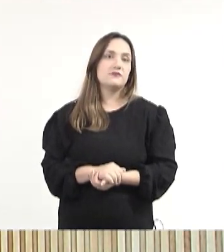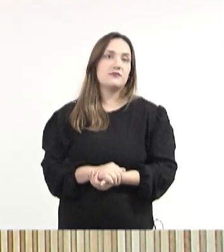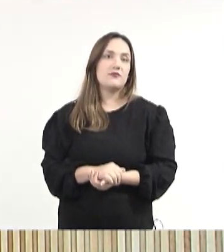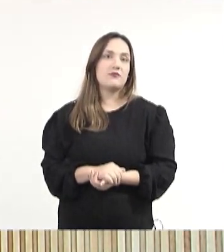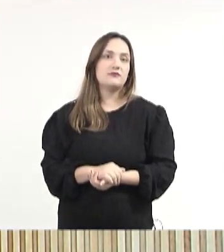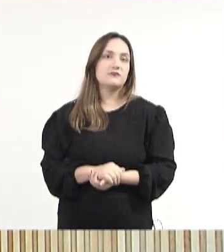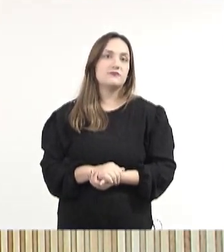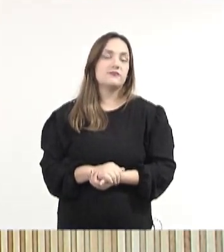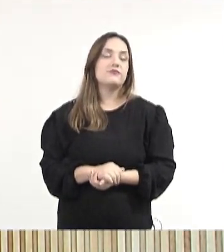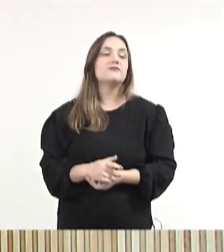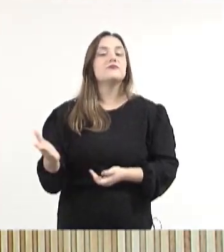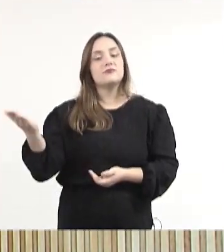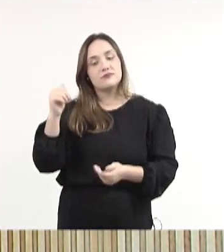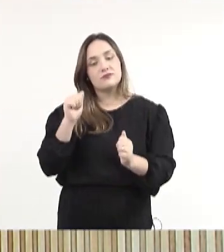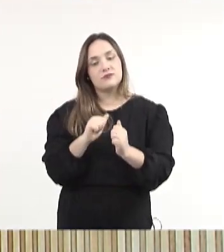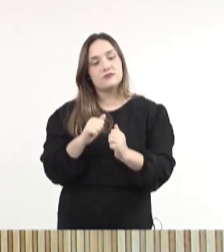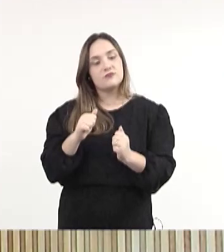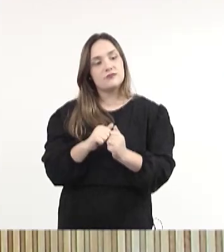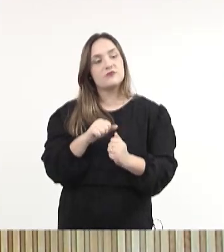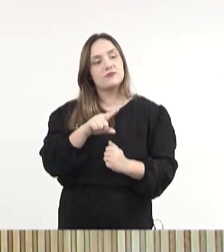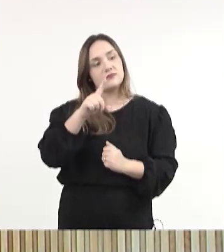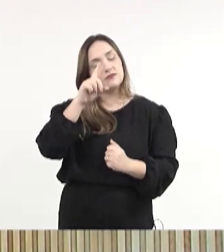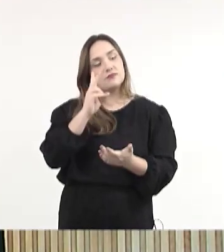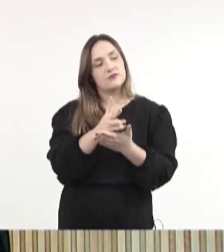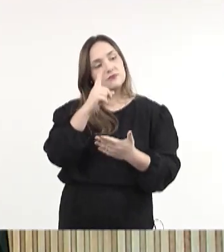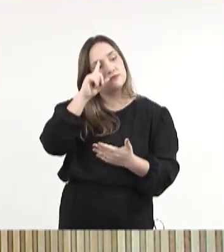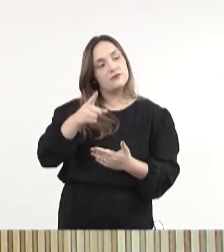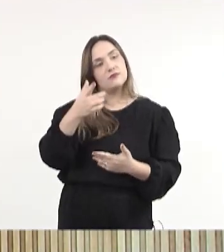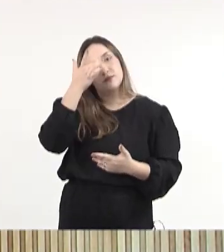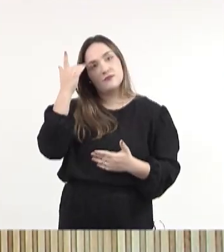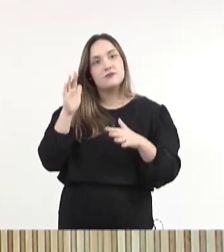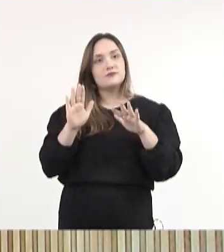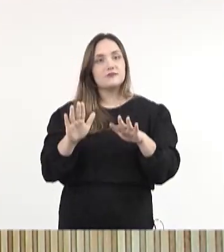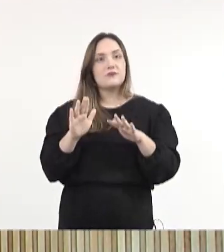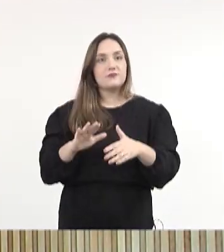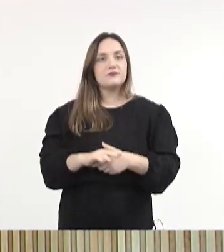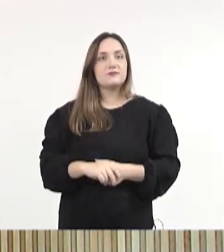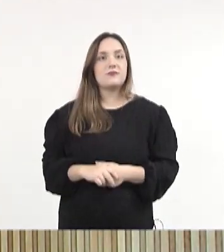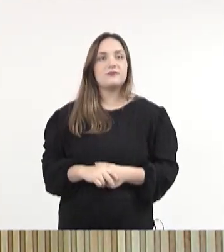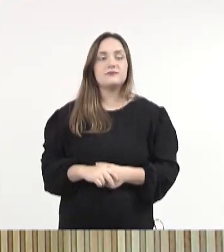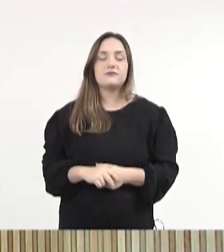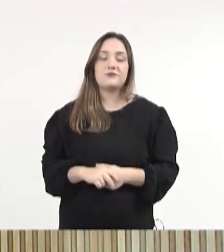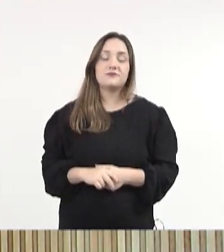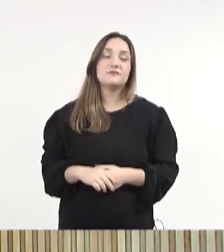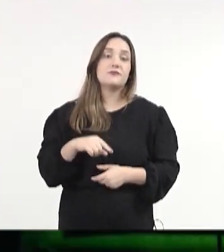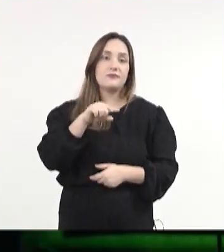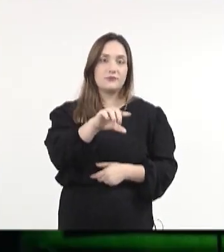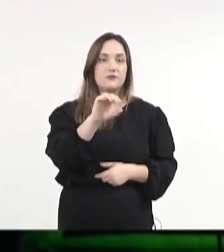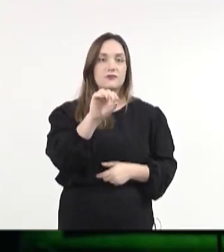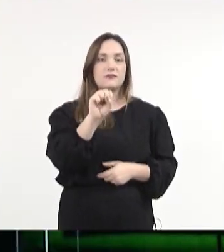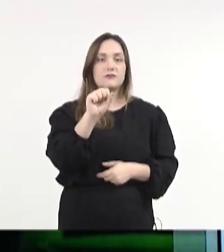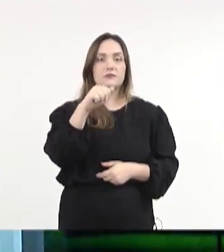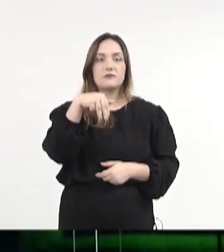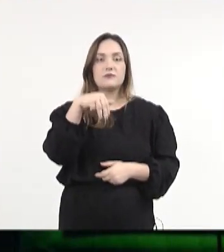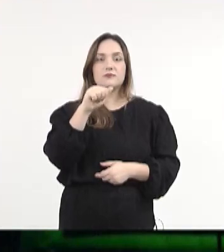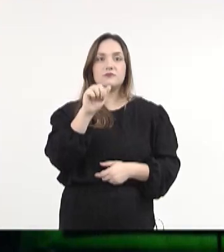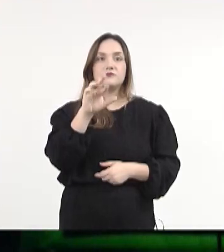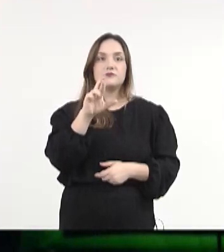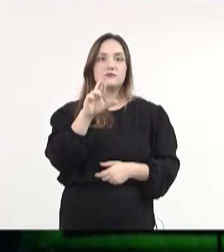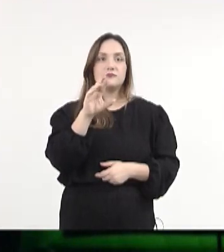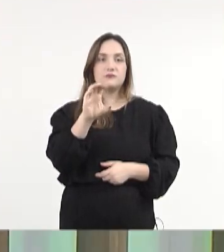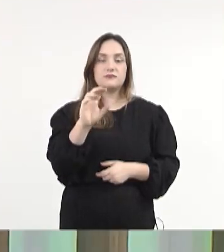você sempre manda as pessoas ficar. Aqui, Osmar. Oi, tudo bom, Thiago? Bom, esse aqui é o Osmar Chagas.